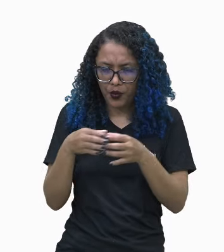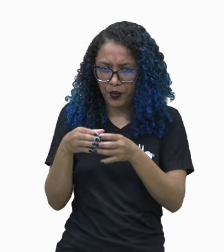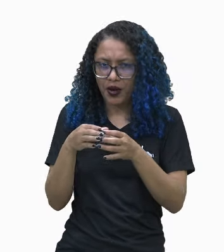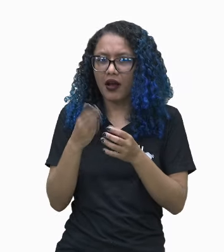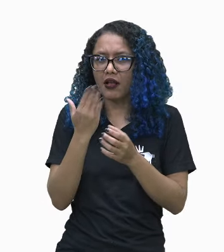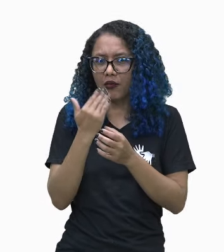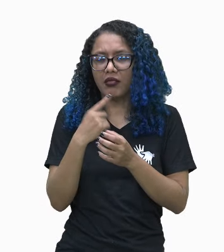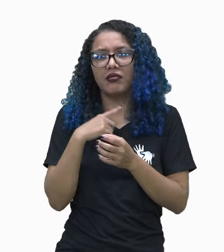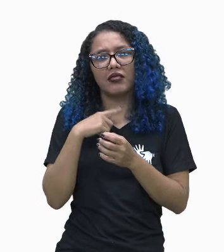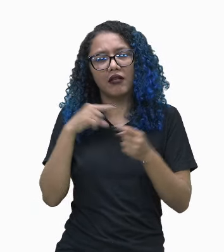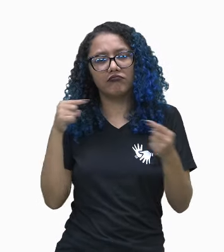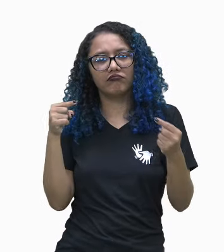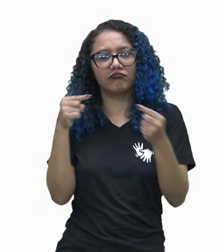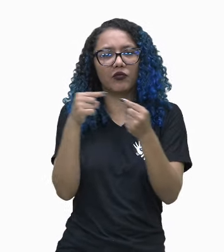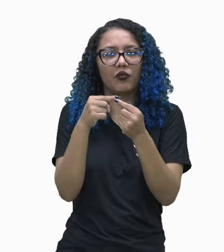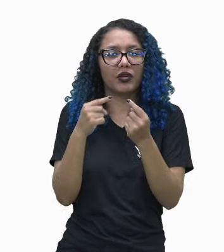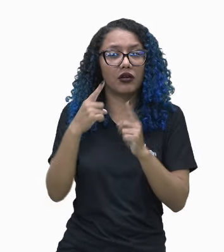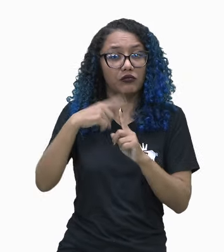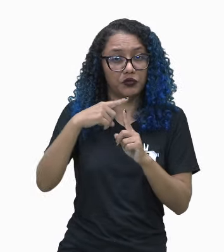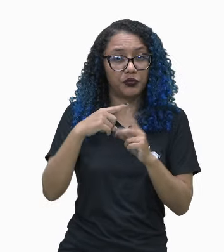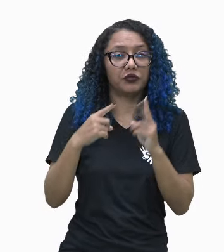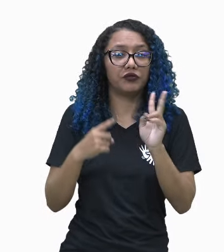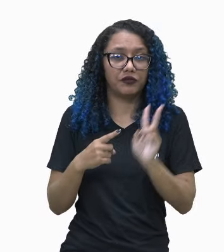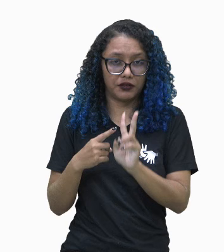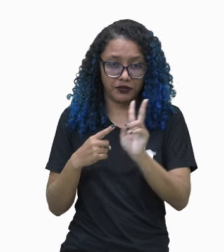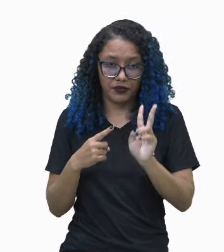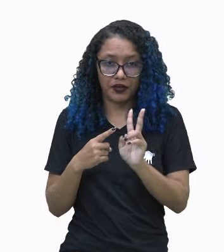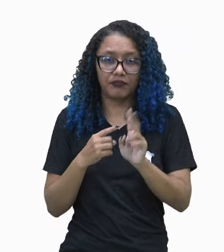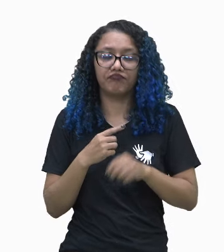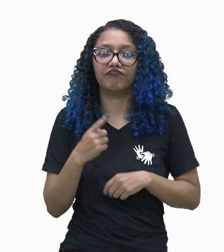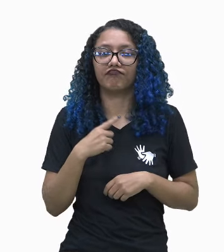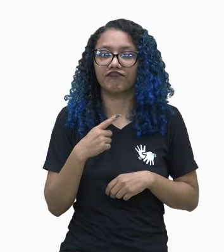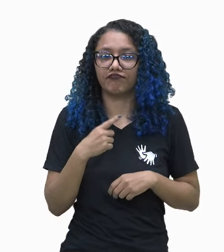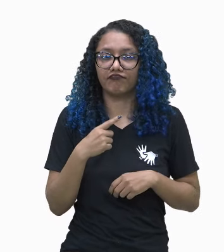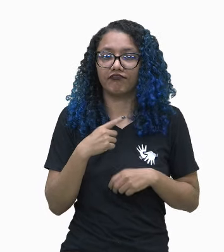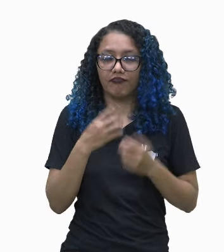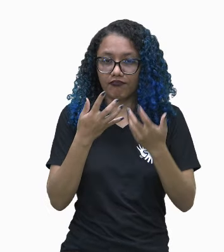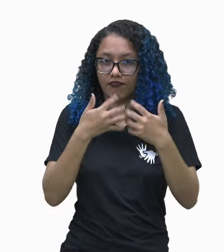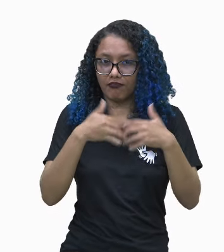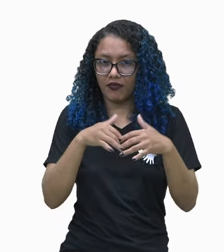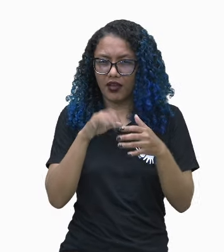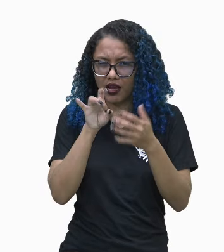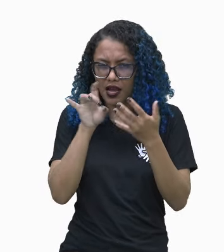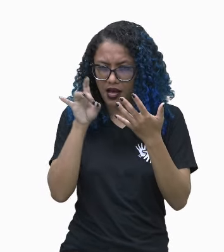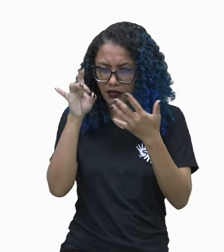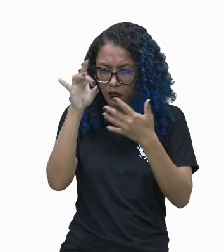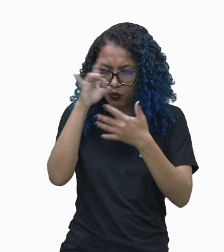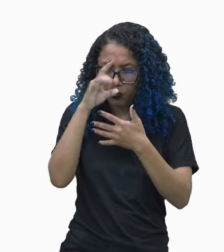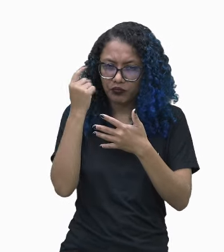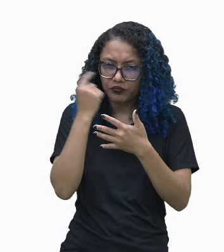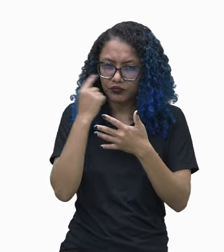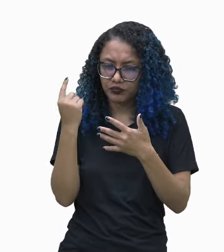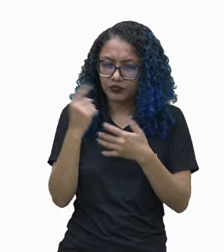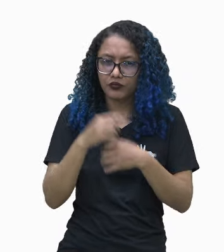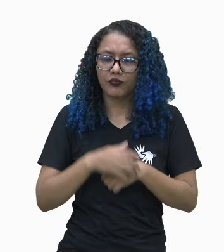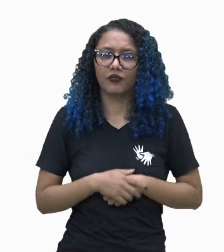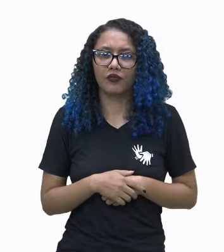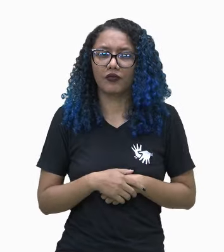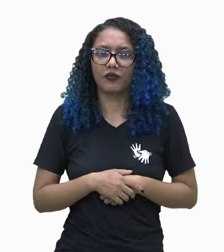Então, as vitaminas, elas possuem funções que vocês vejam aí que cada um desses grupos de alimentos,